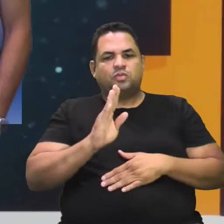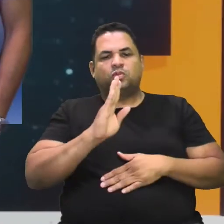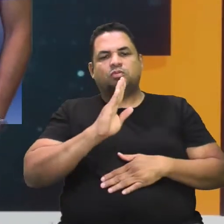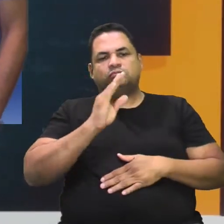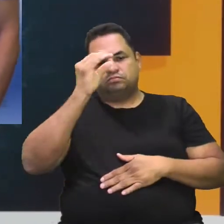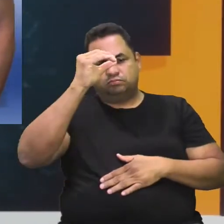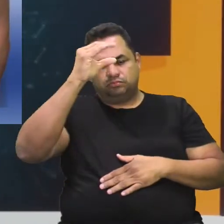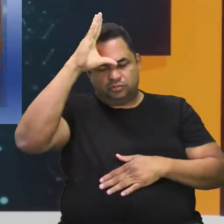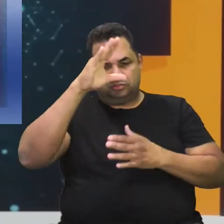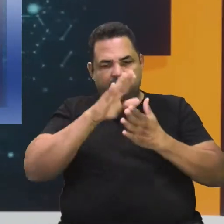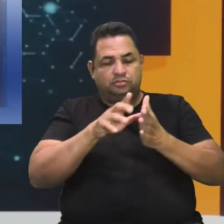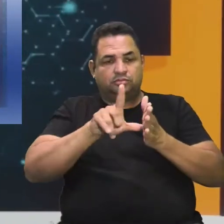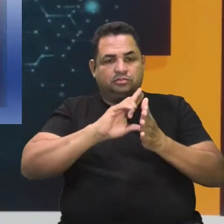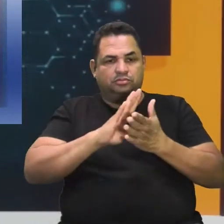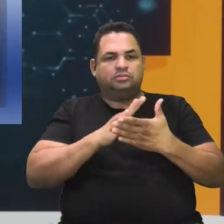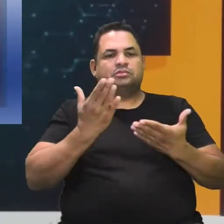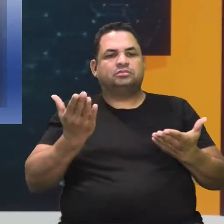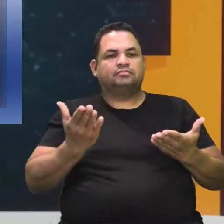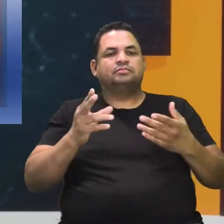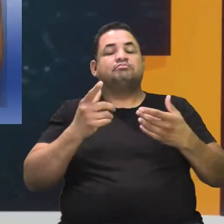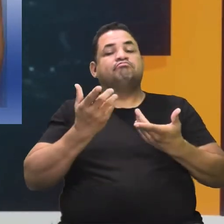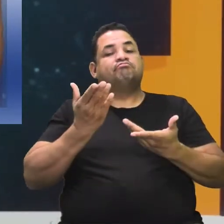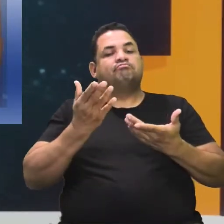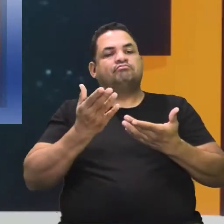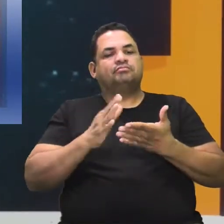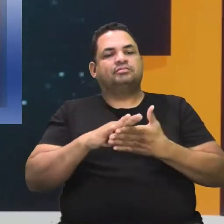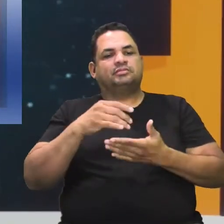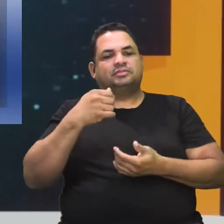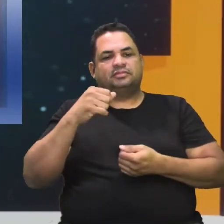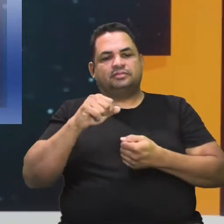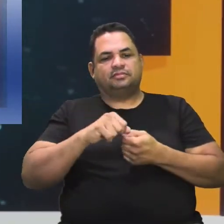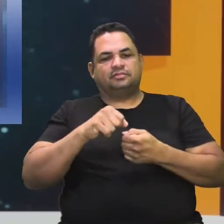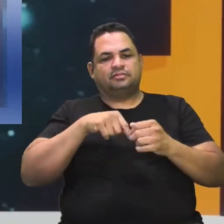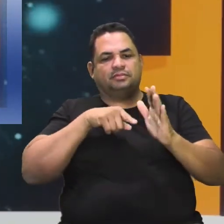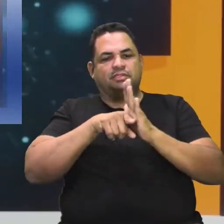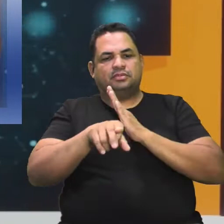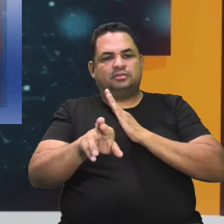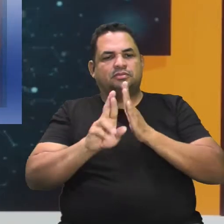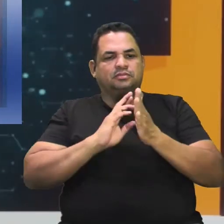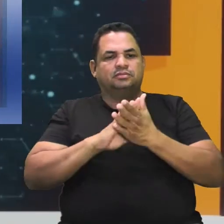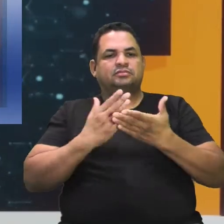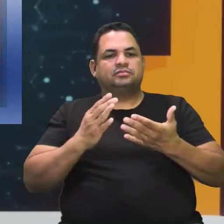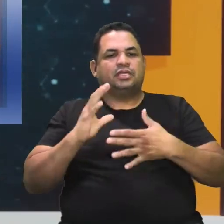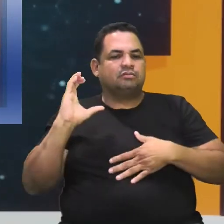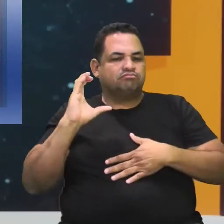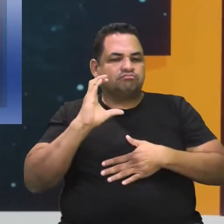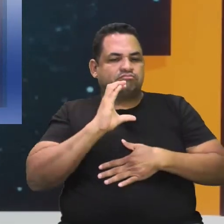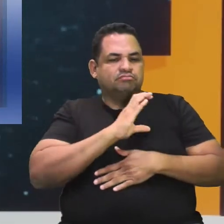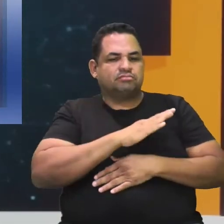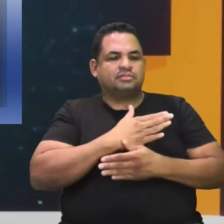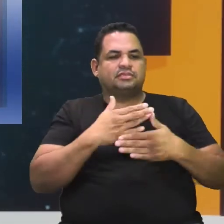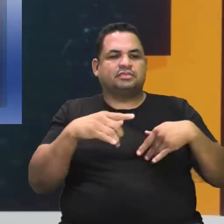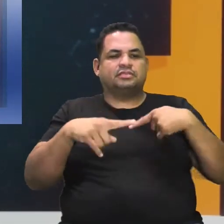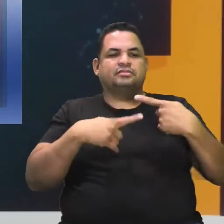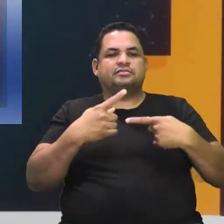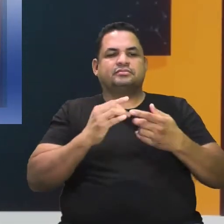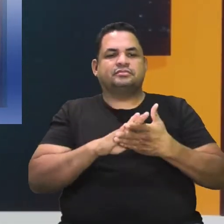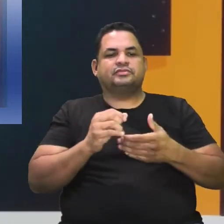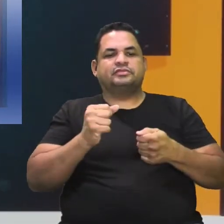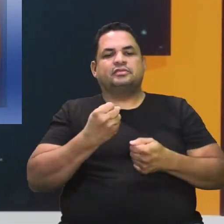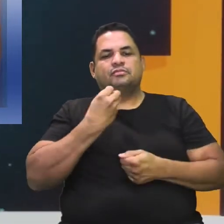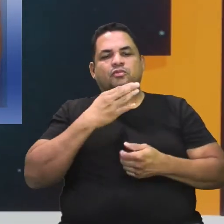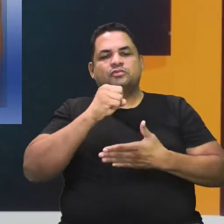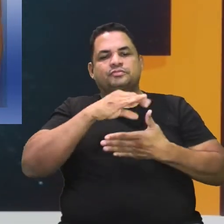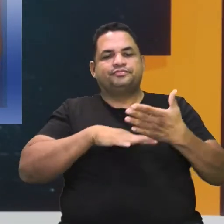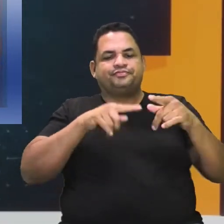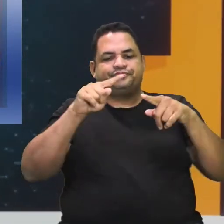assim, tem que ter um conhecimento prévio desse assunto. Então a gente faz aquele quiz para dar aquela esquentadinha na aula e vocês se saírem bem depois nas atividades